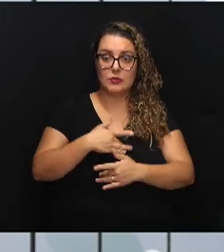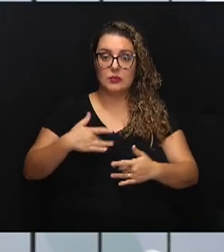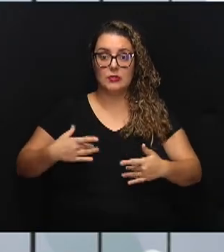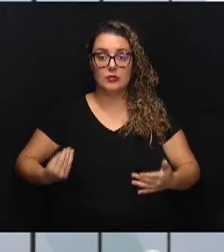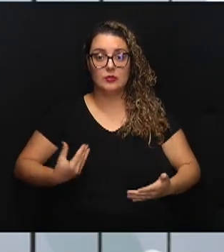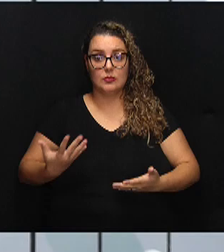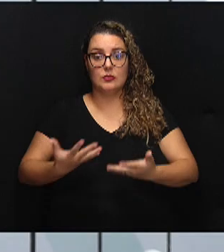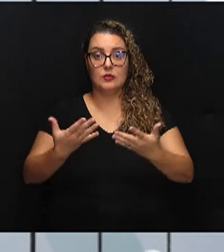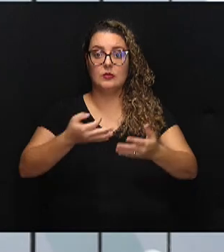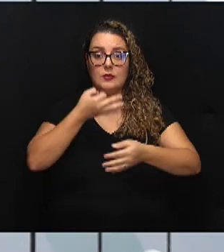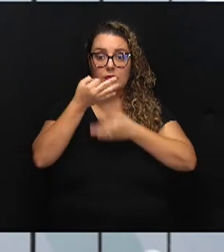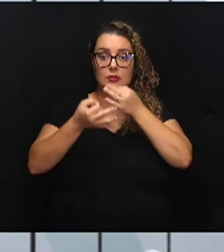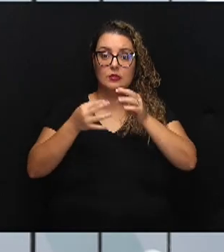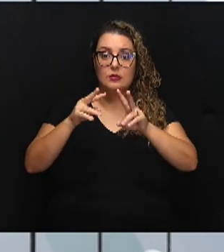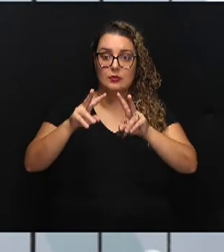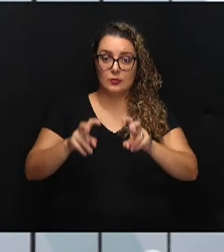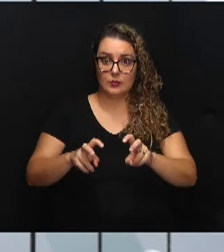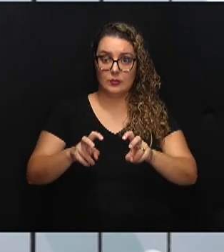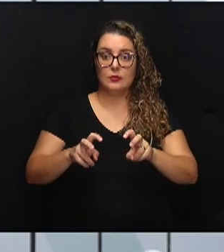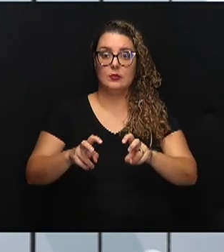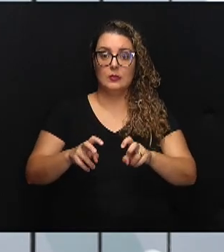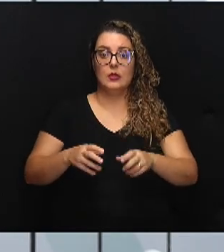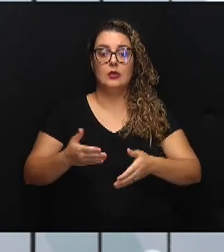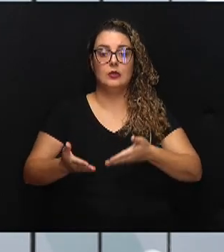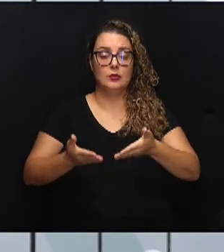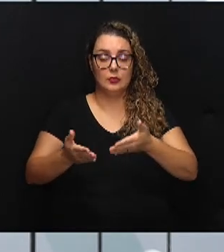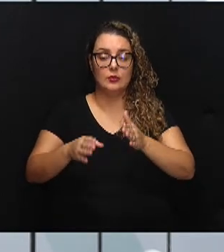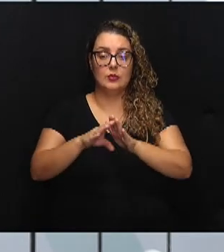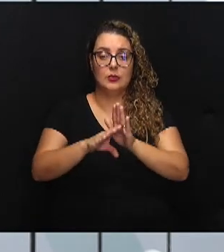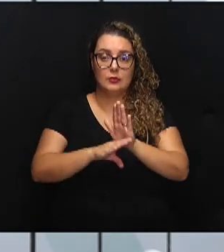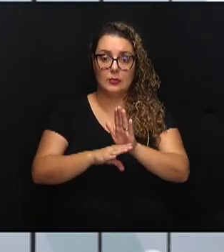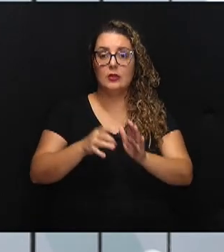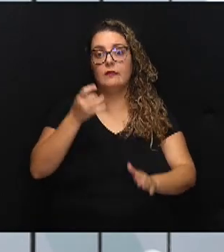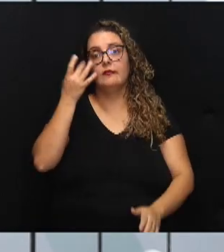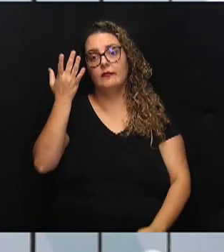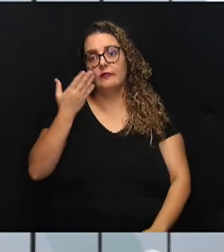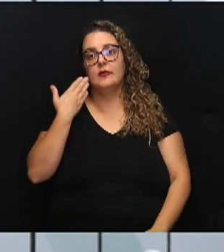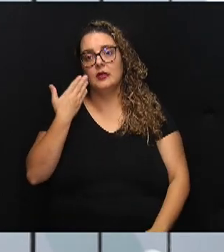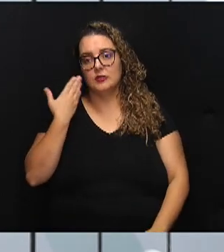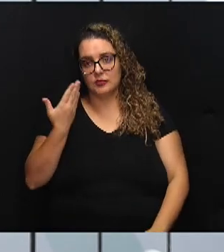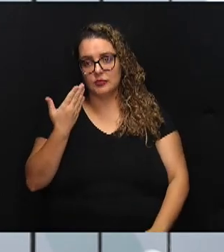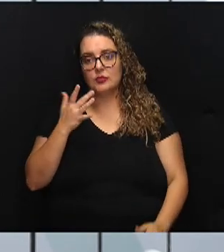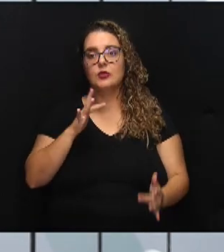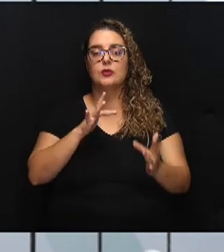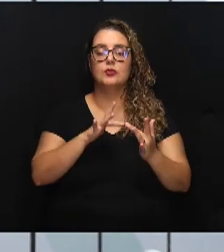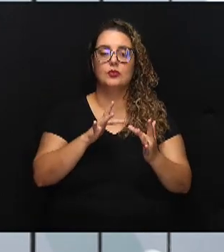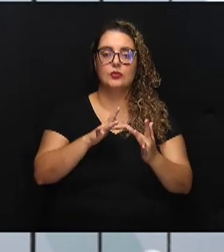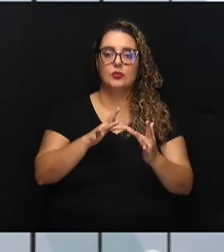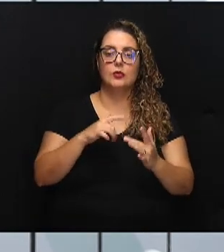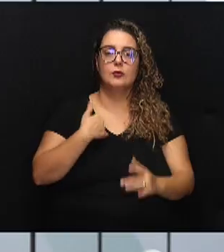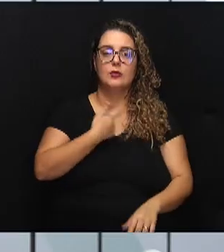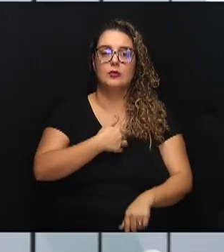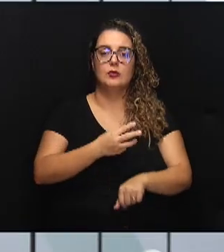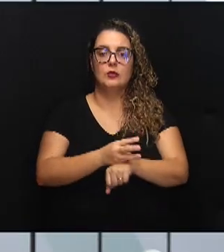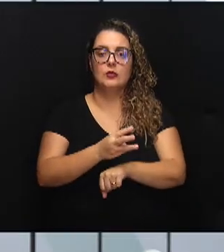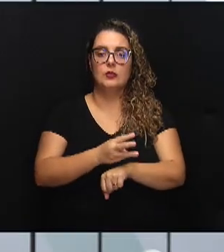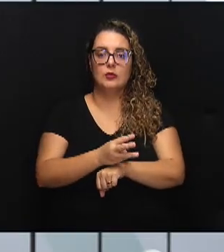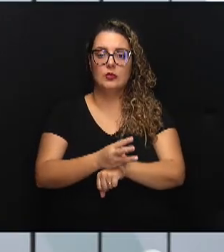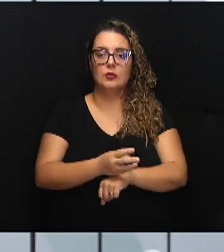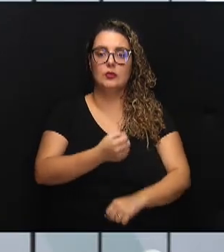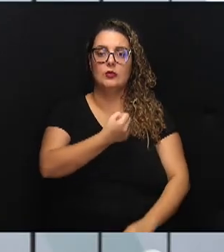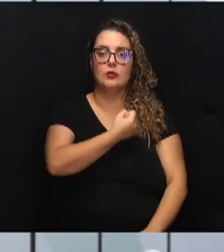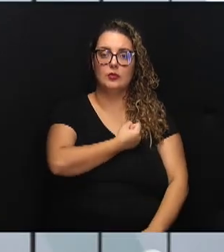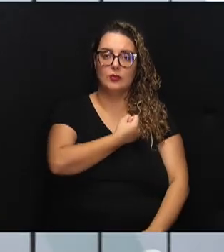e sugerir um tema para o programa é bem fácil. É só você entrar em contato pelo nosso WhatsApp. O DDD